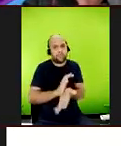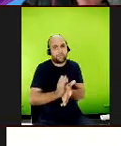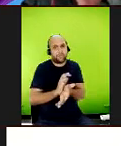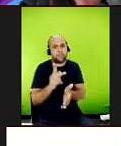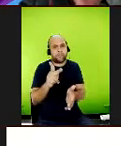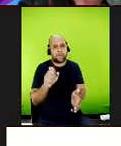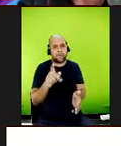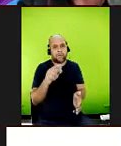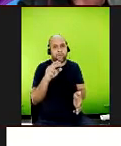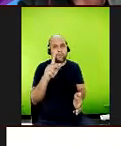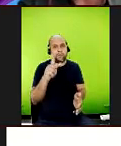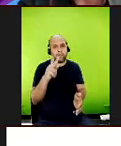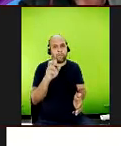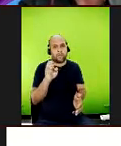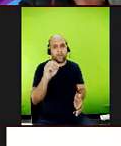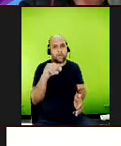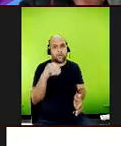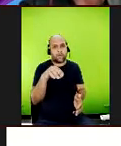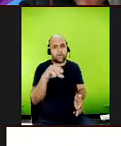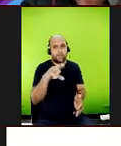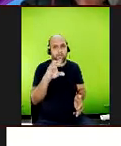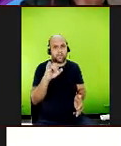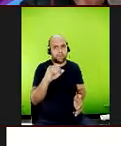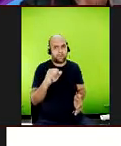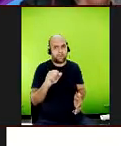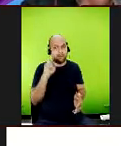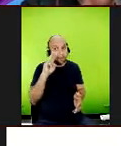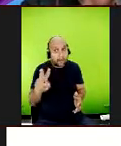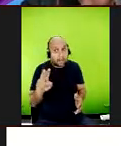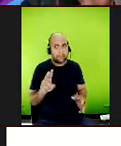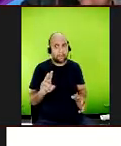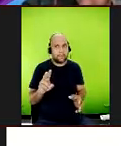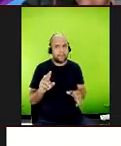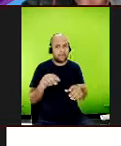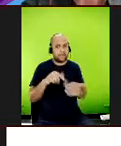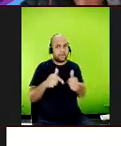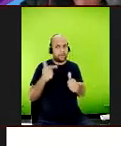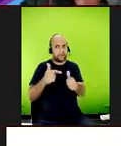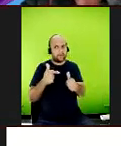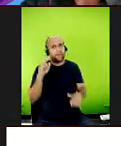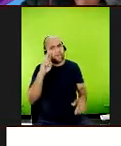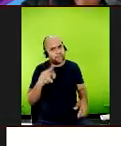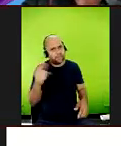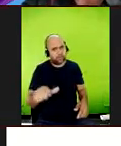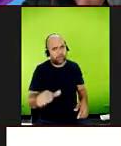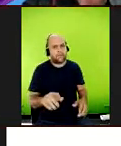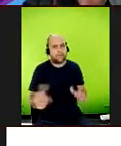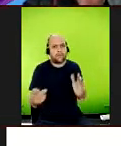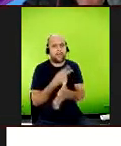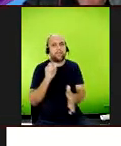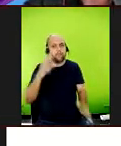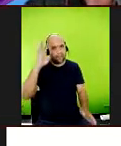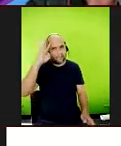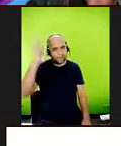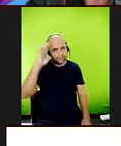olhar meio Ops aí no segundo ele fala para arrumar vamos vamos vamos ver o que que tá acontecendo aqui é isso é essa relação se